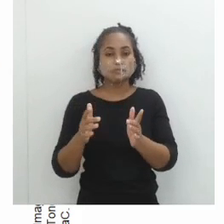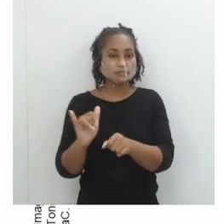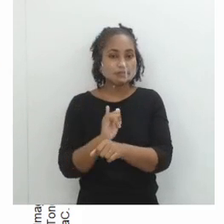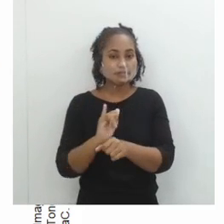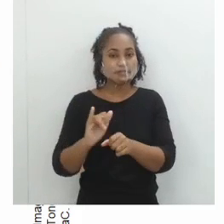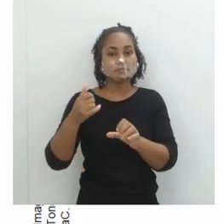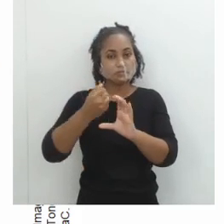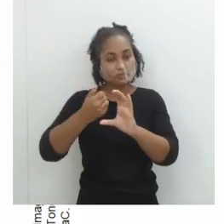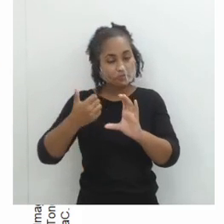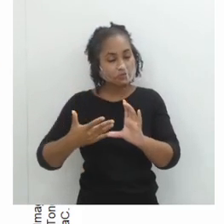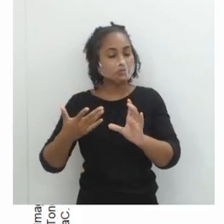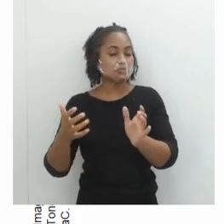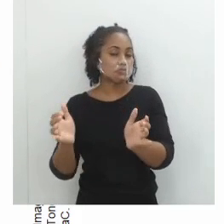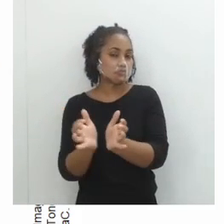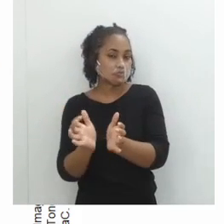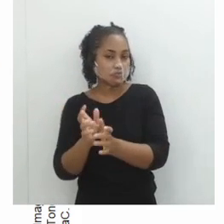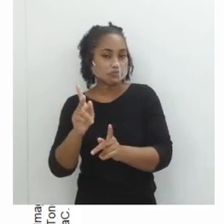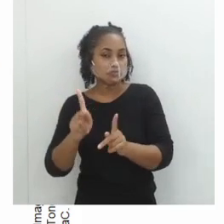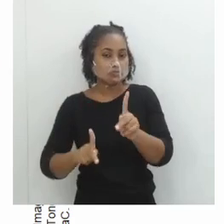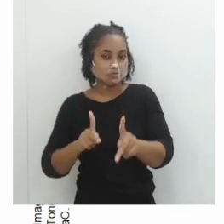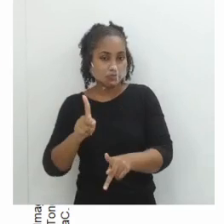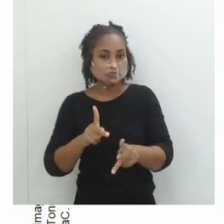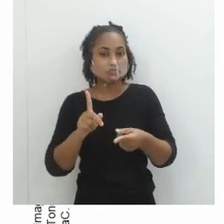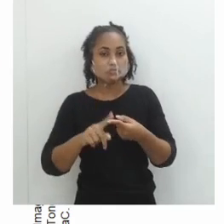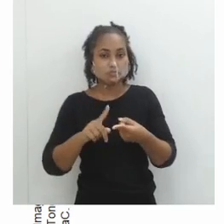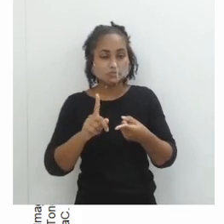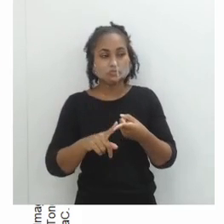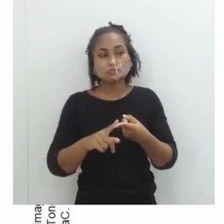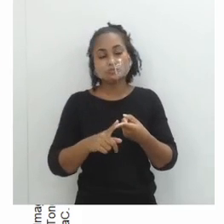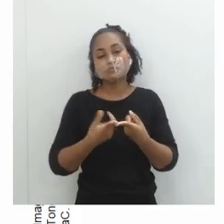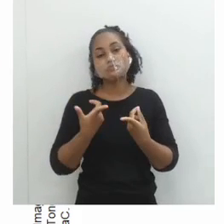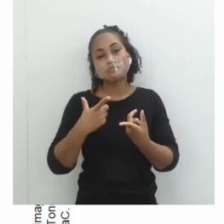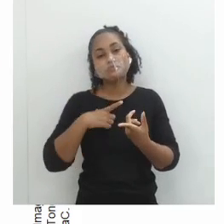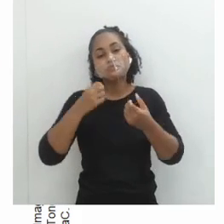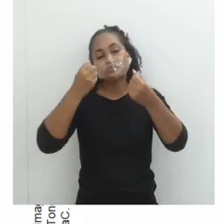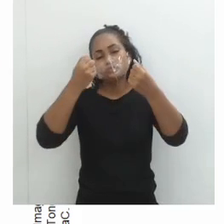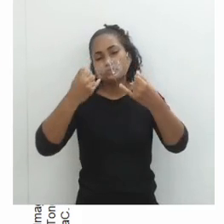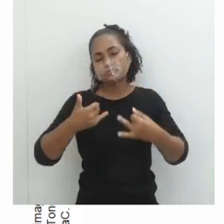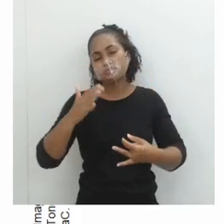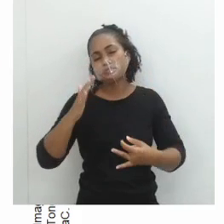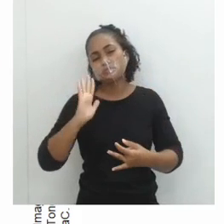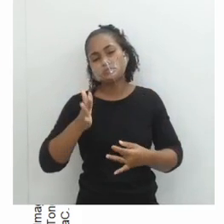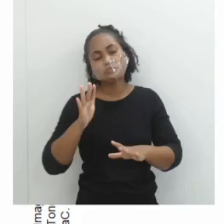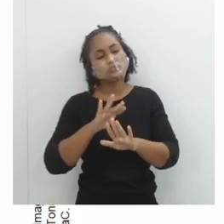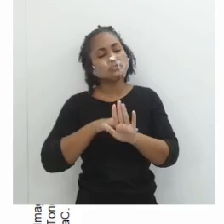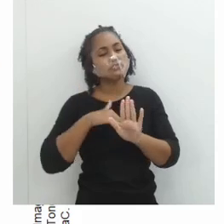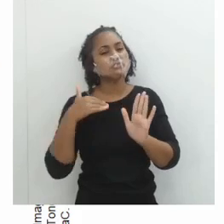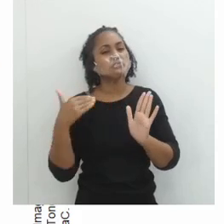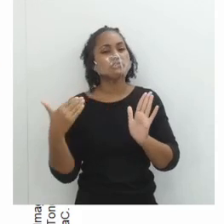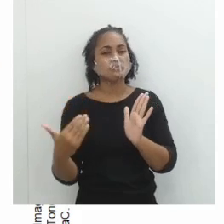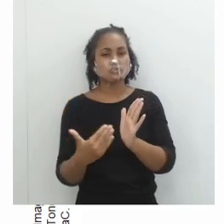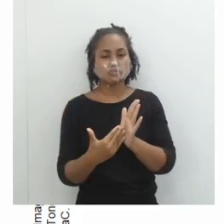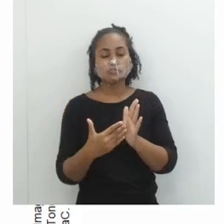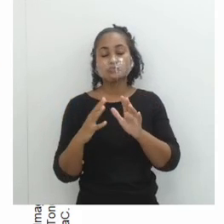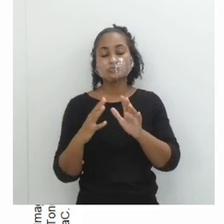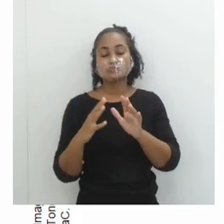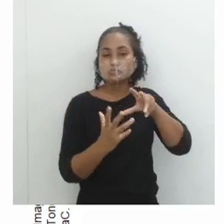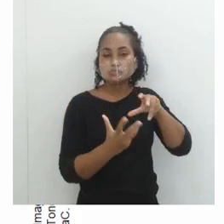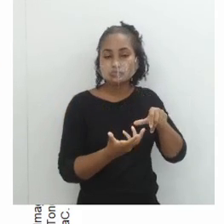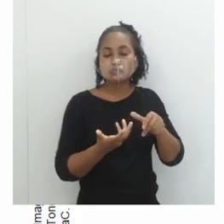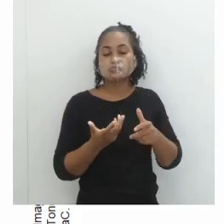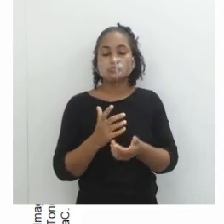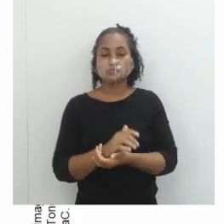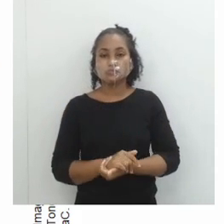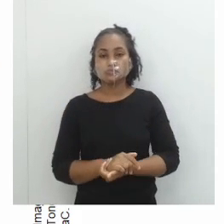de um povo, né? À sombra dos templos, como eu falei agora para vocês, e de todas as crenças do mundo,